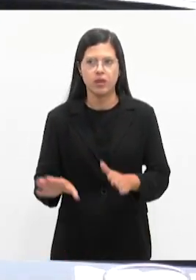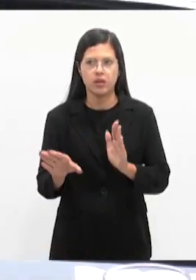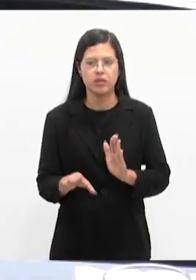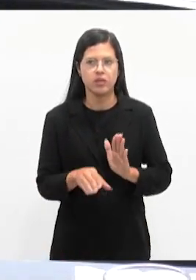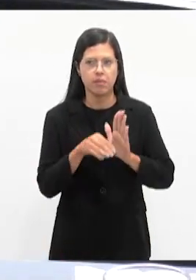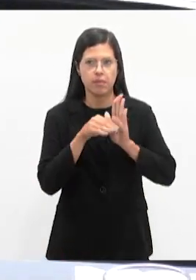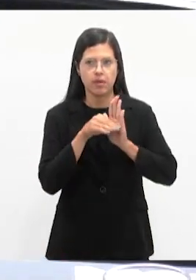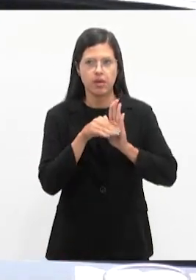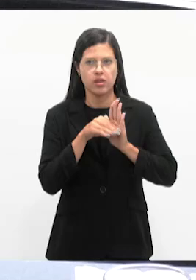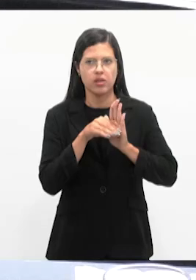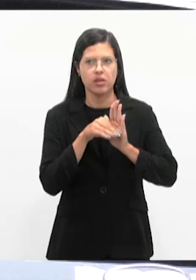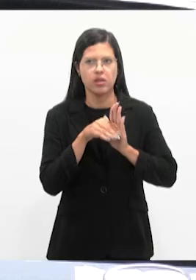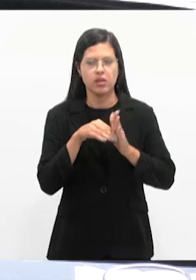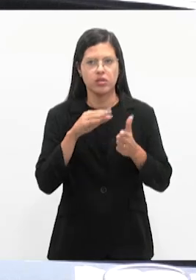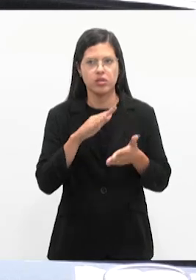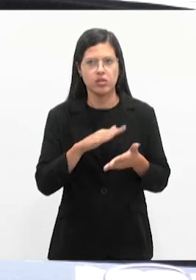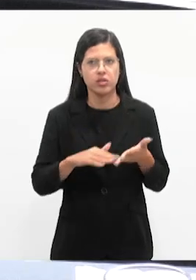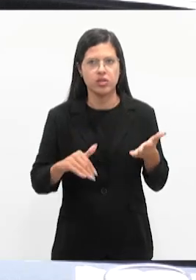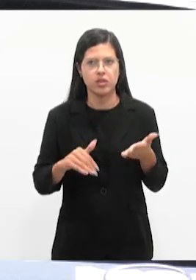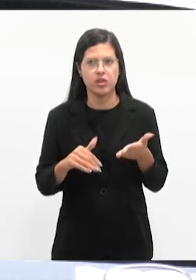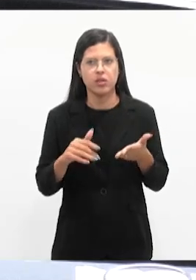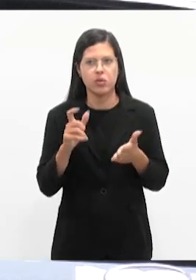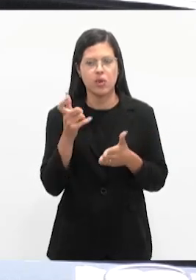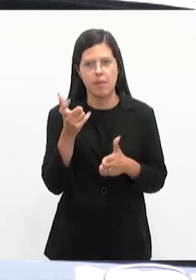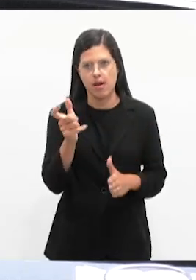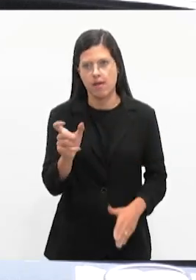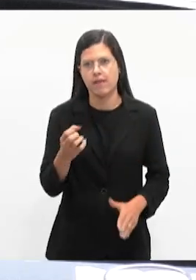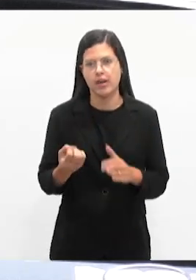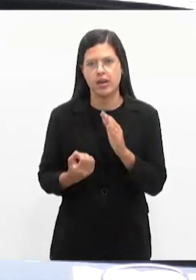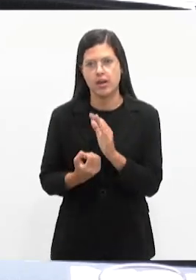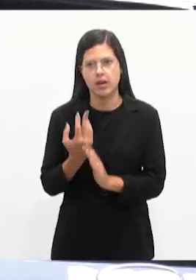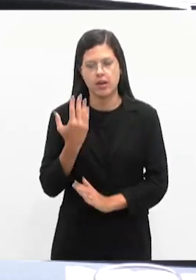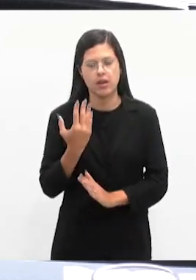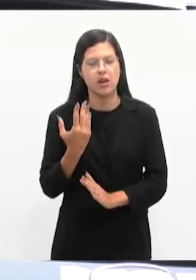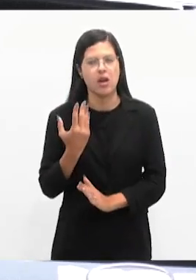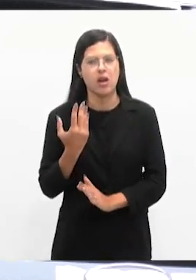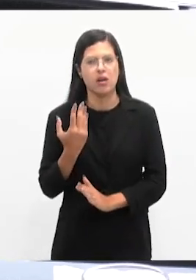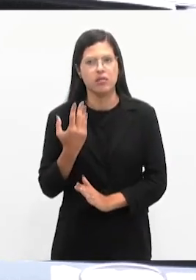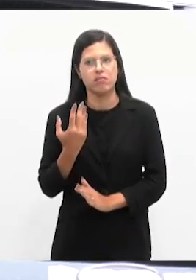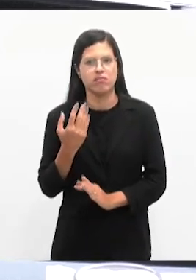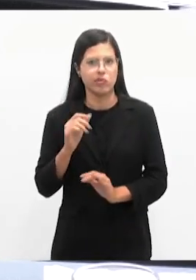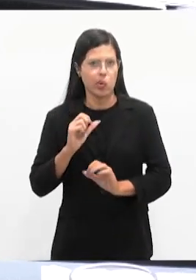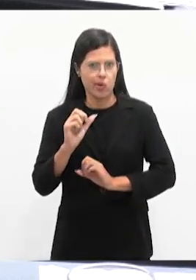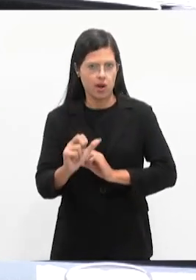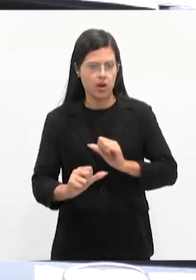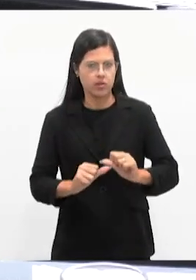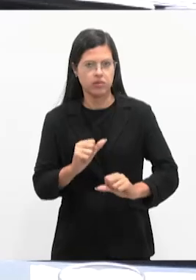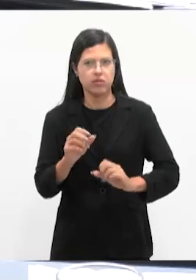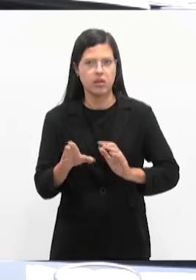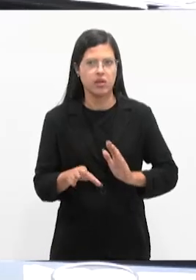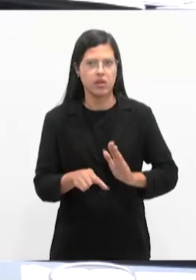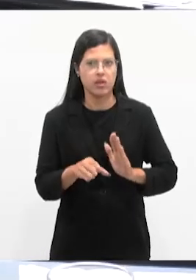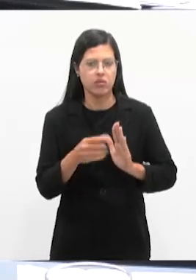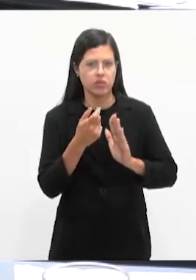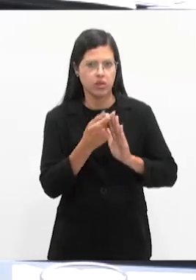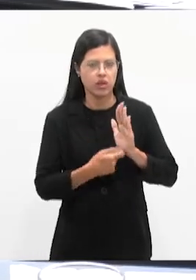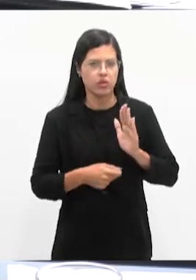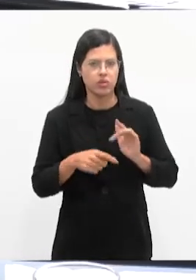emendas, exatamente, tirando o CRIA para instituir, tanto na emenda quanto